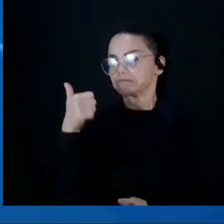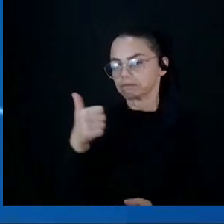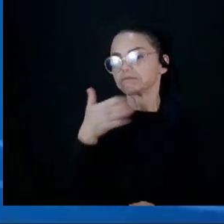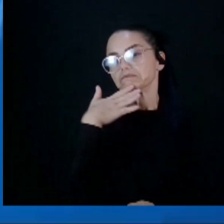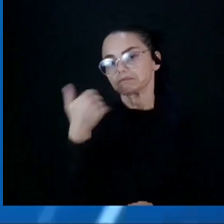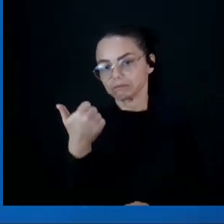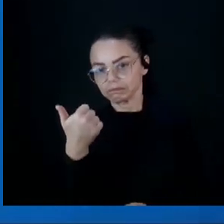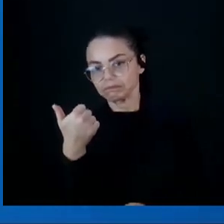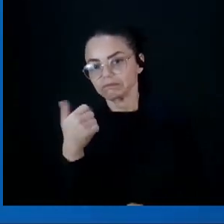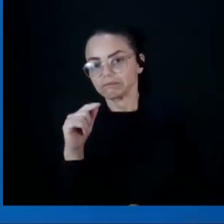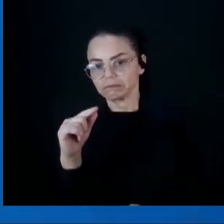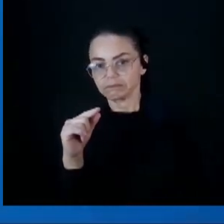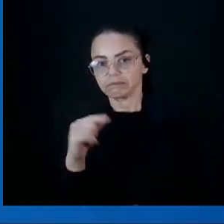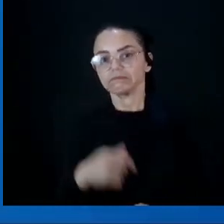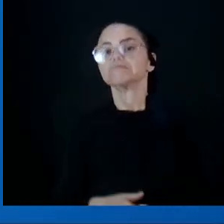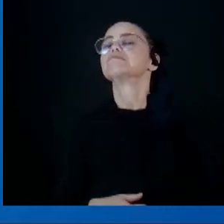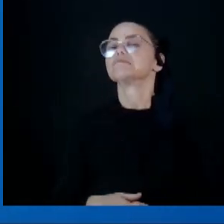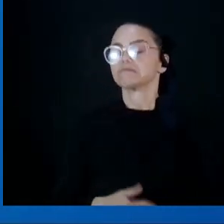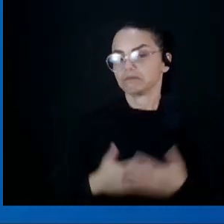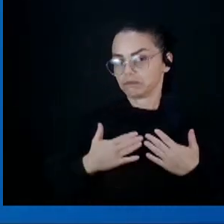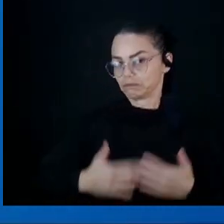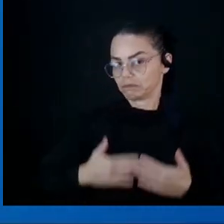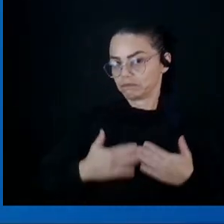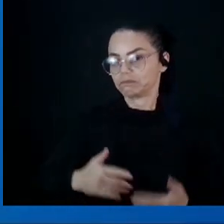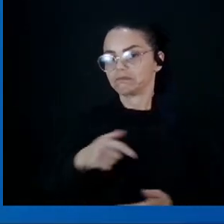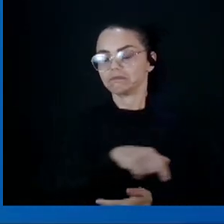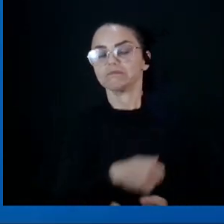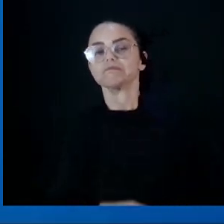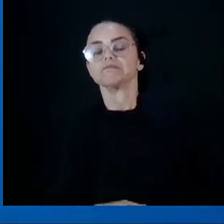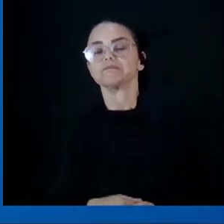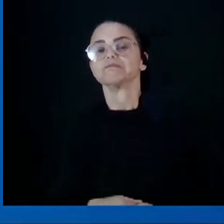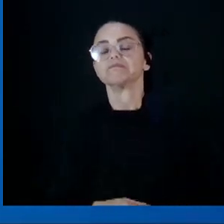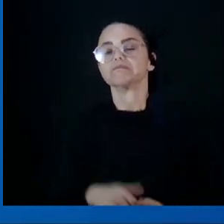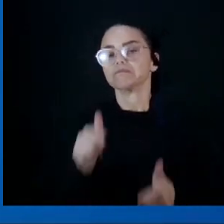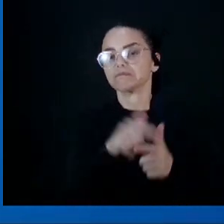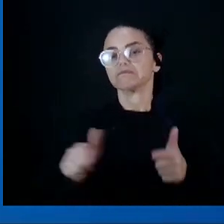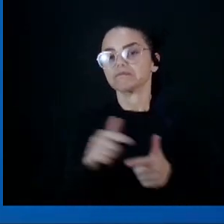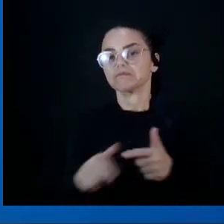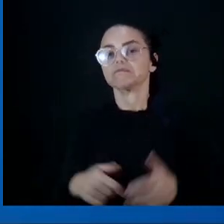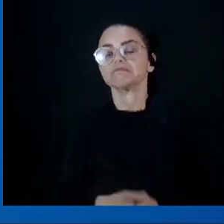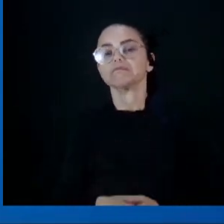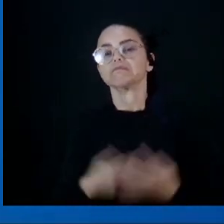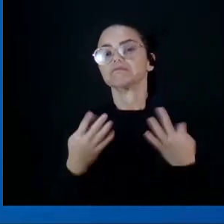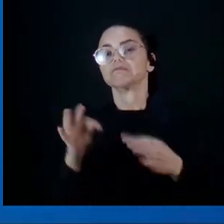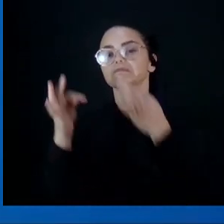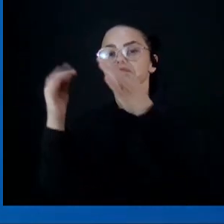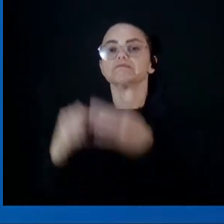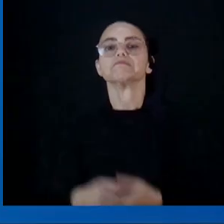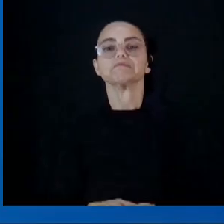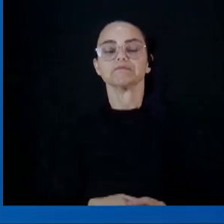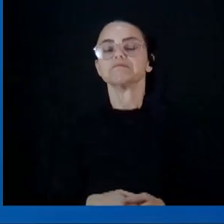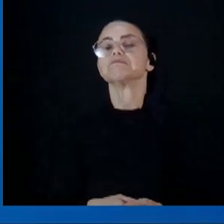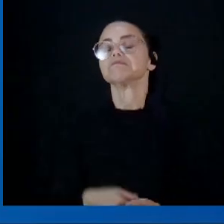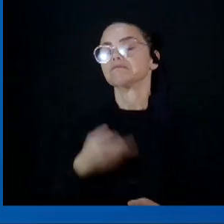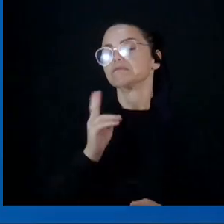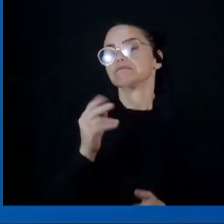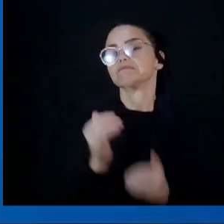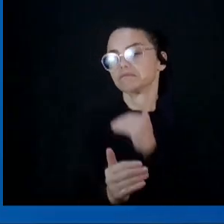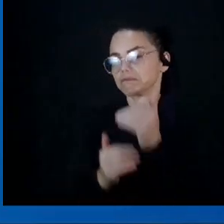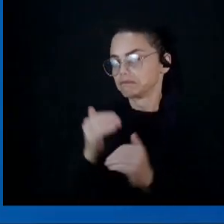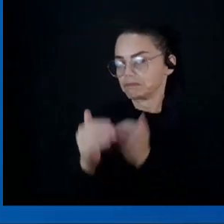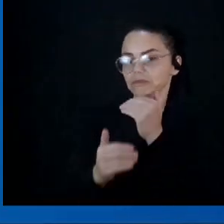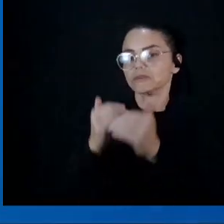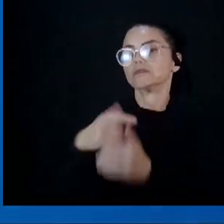coisinha do que estava, né? Eu acho que a grande questão é que esse tipo de tecnologia ela vai sempre avançando, né? Ela tem